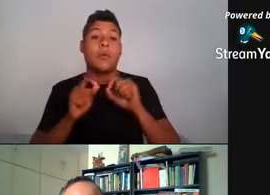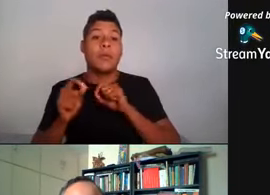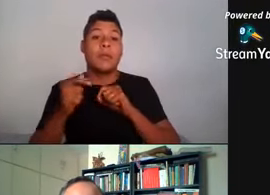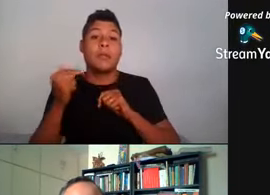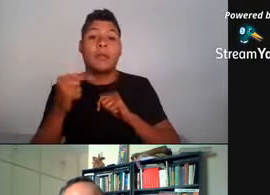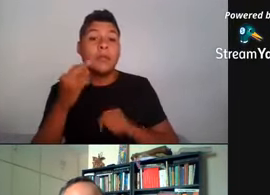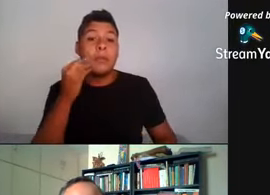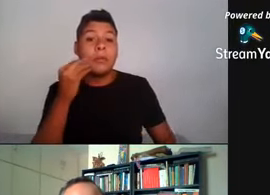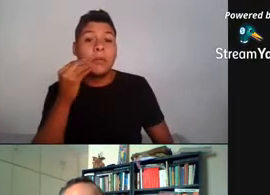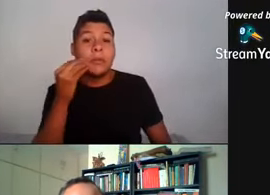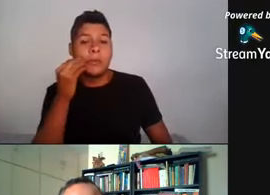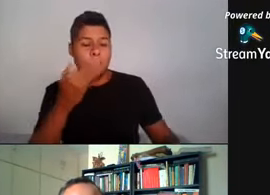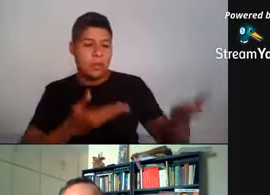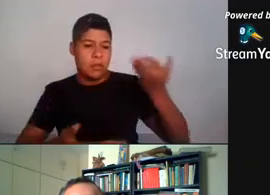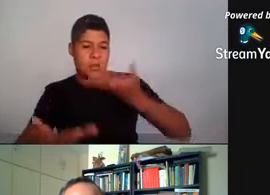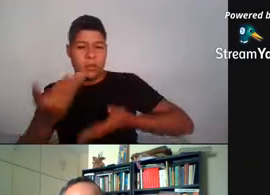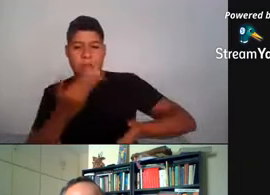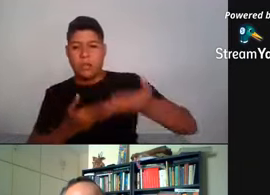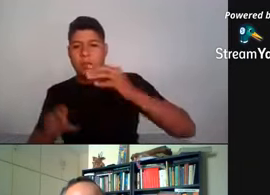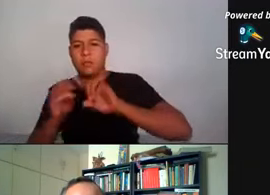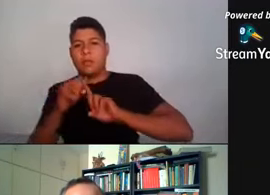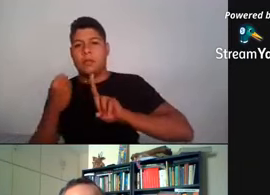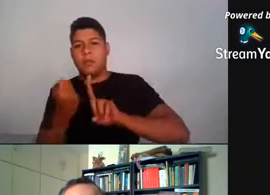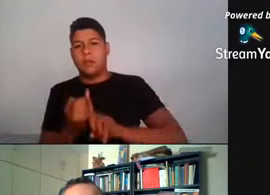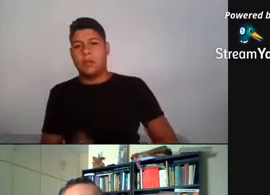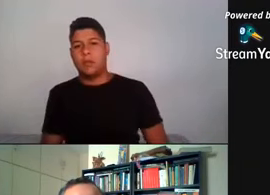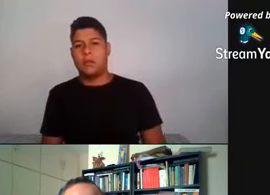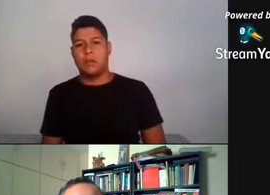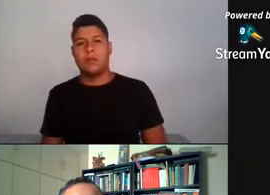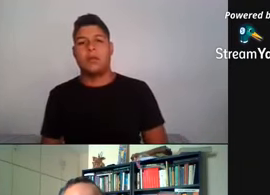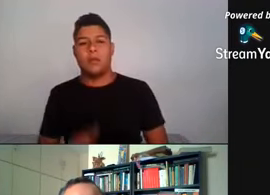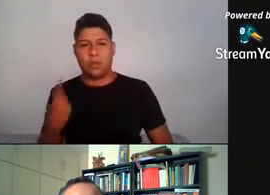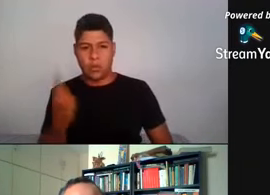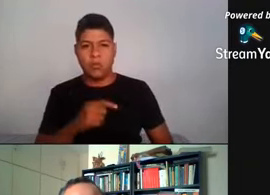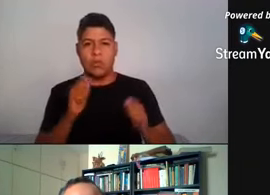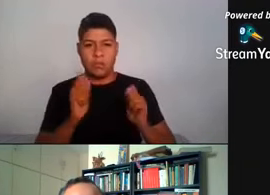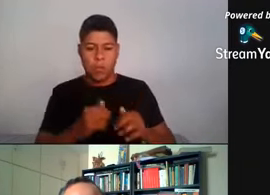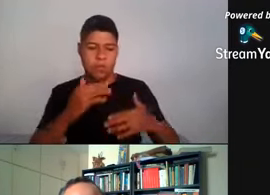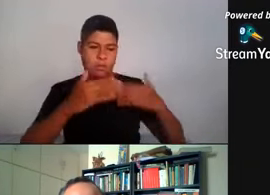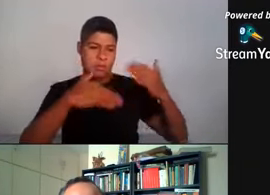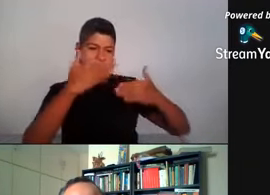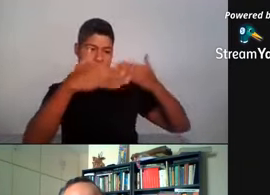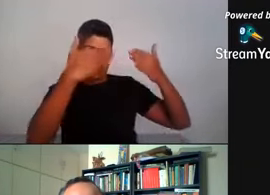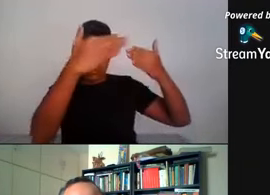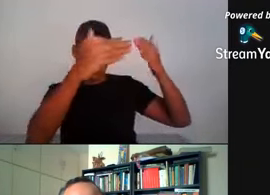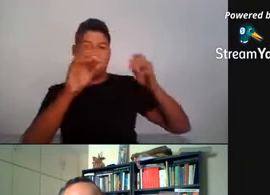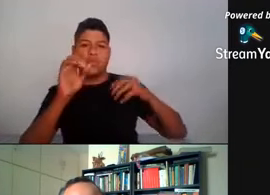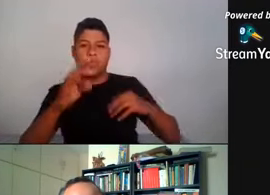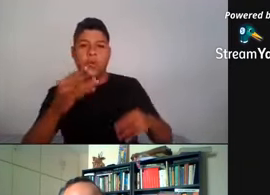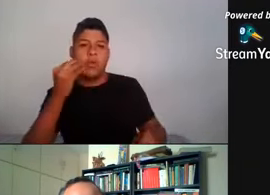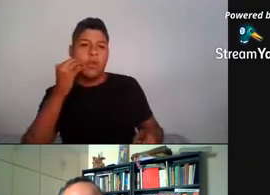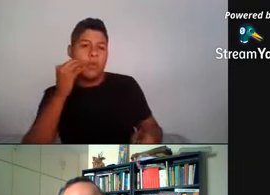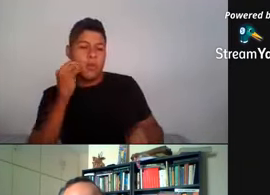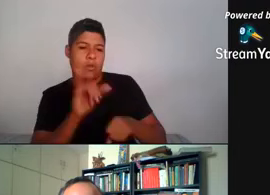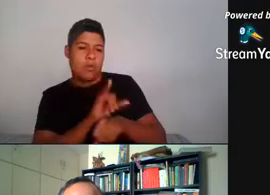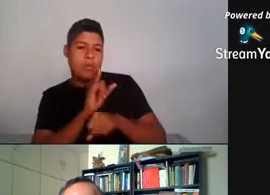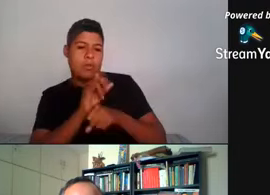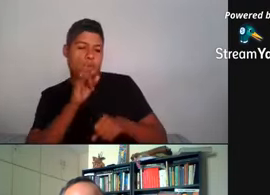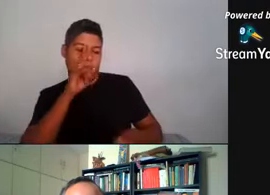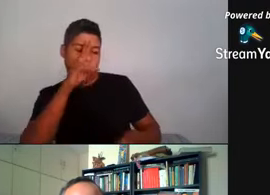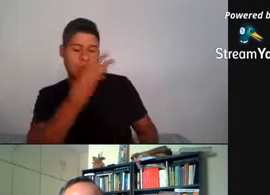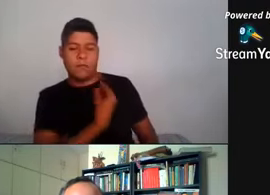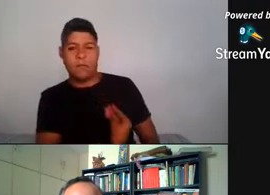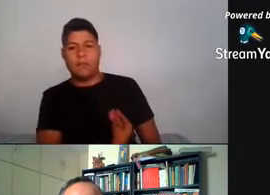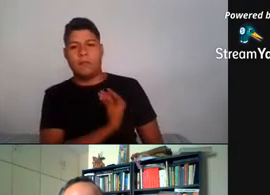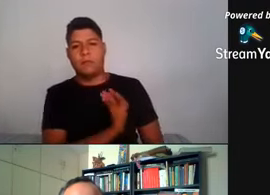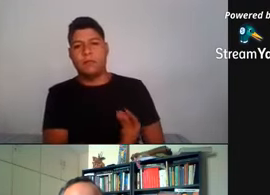um darwinismo social aí, que a gente pode caminhar para isso, entendeu? Só o apto e o forte vai sobreviver.